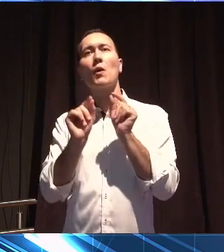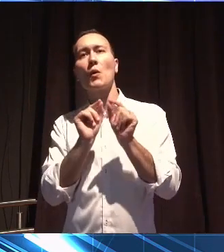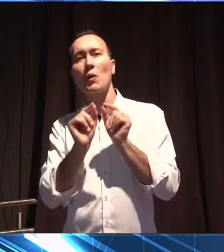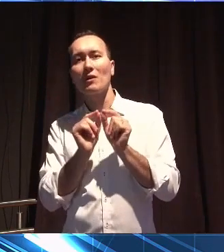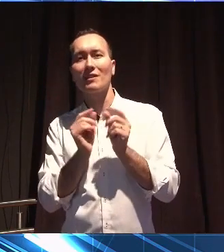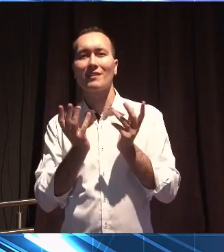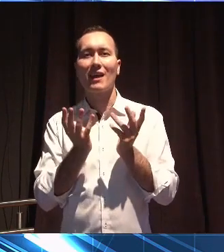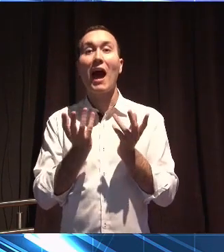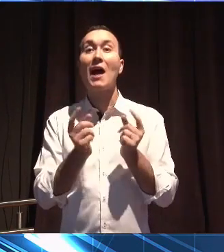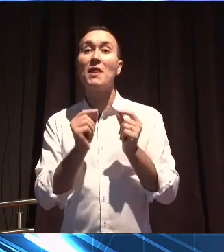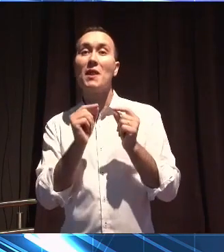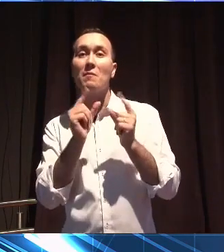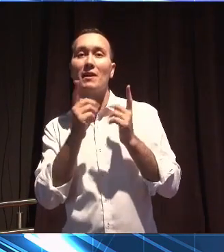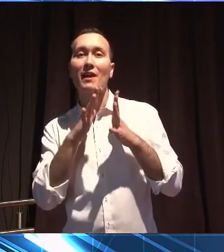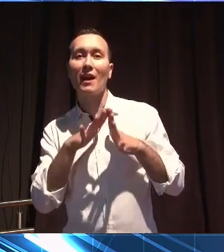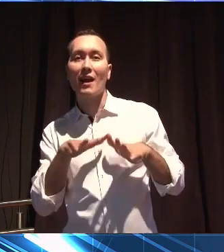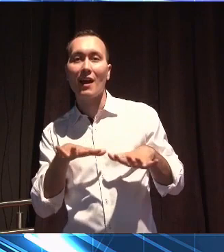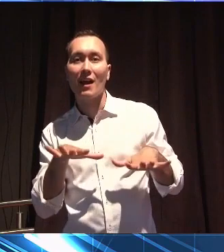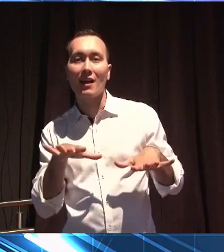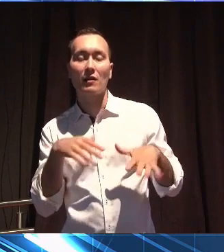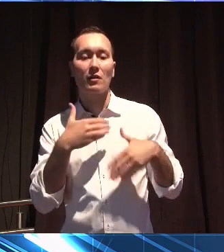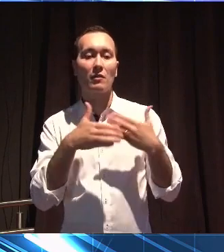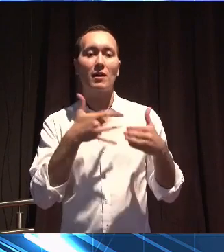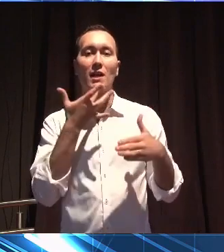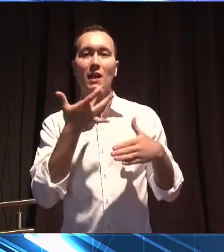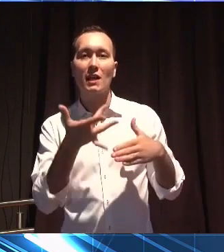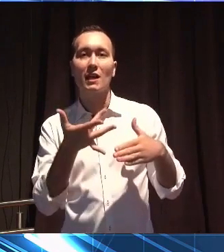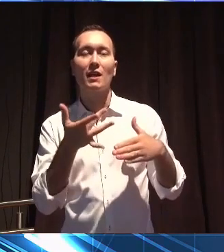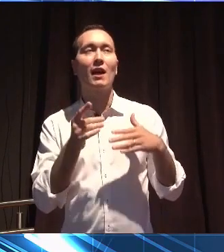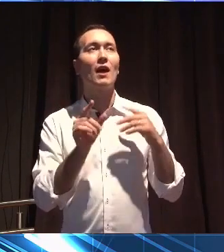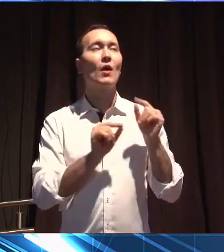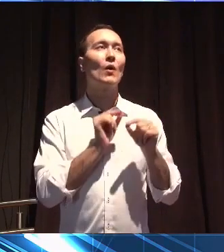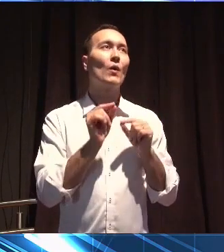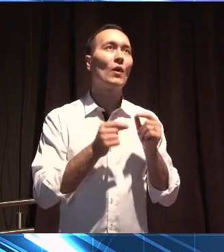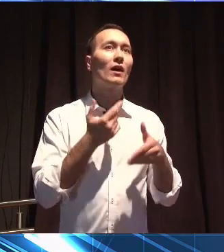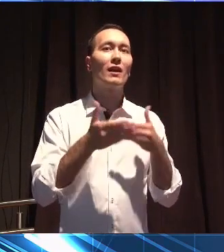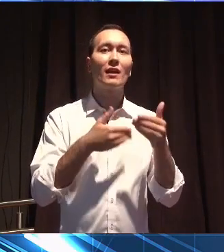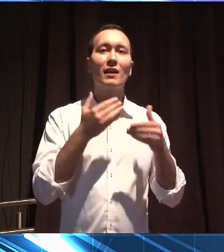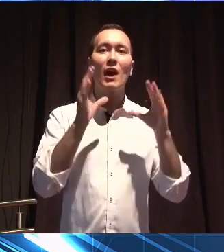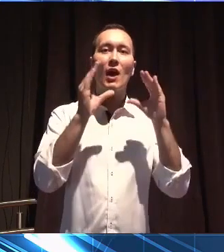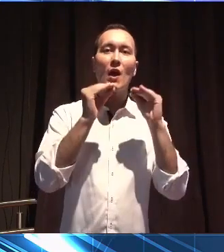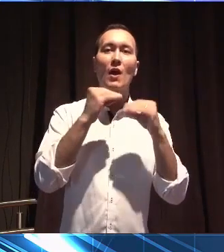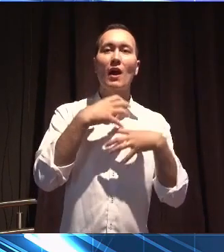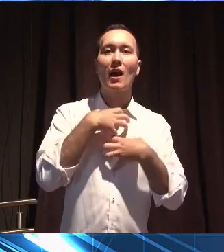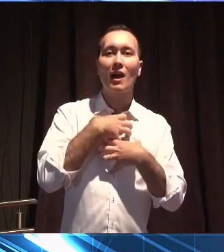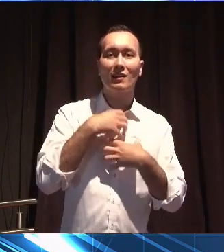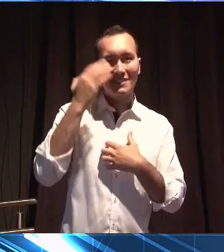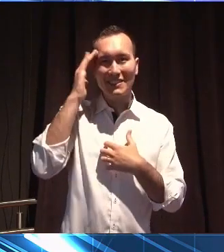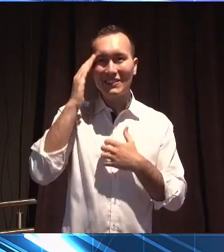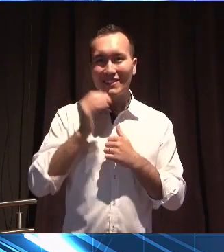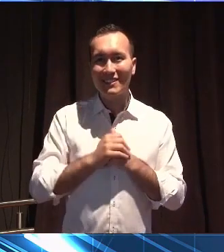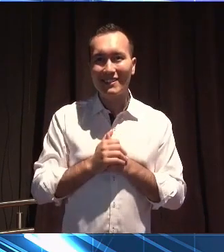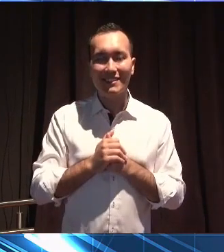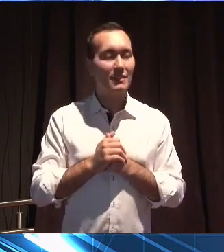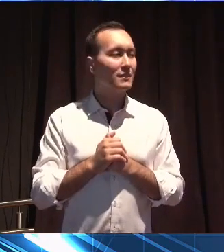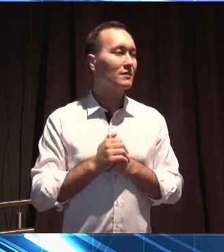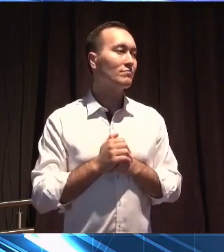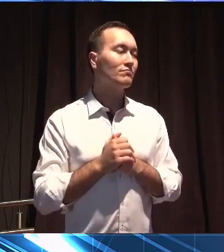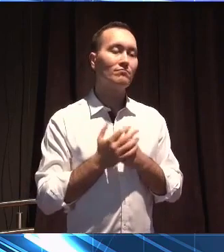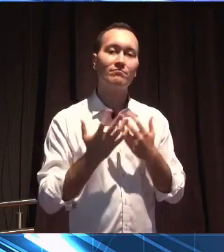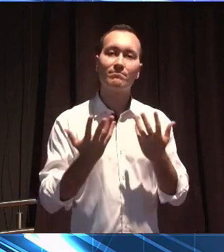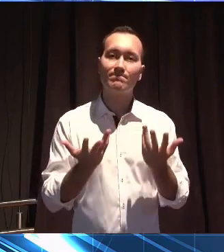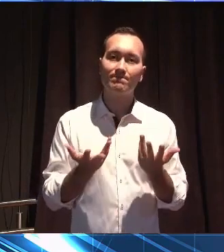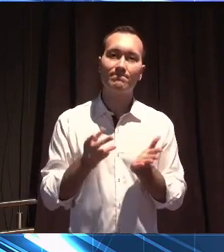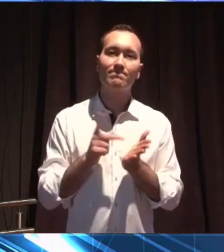manhã era tal, teu humor pela tarde era tal, teu humor pela noite era tal, baseado nas músicas que tu ouve. Logicamente,